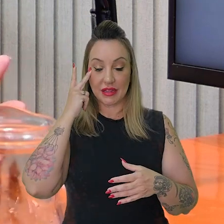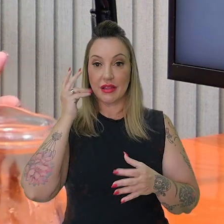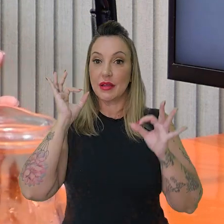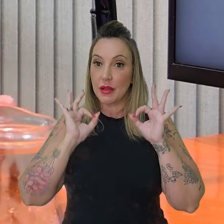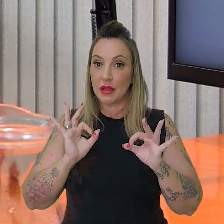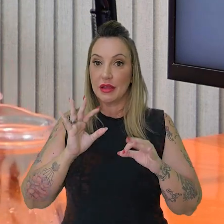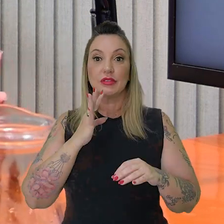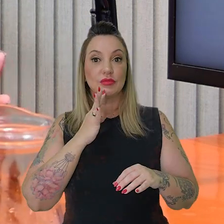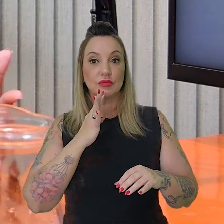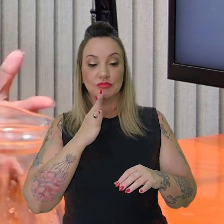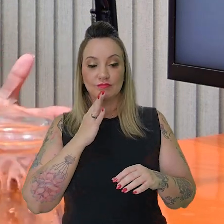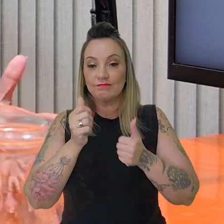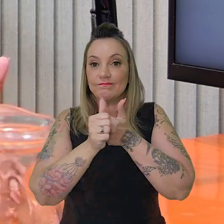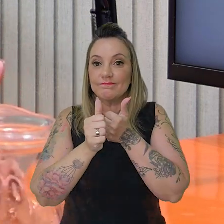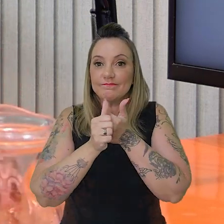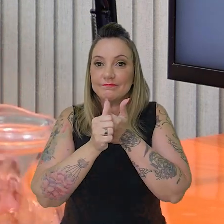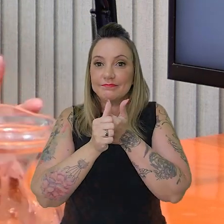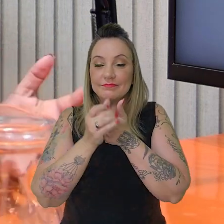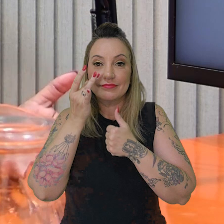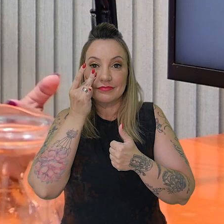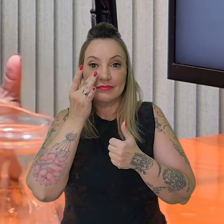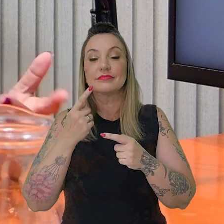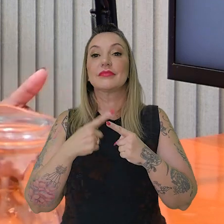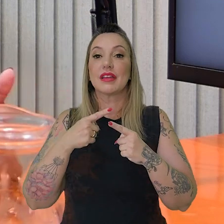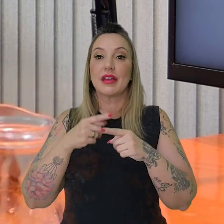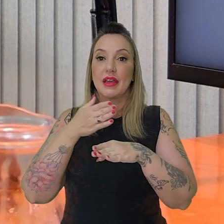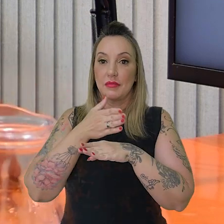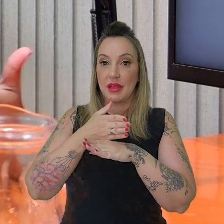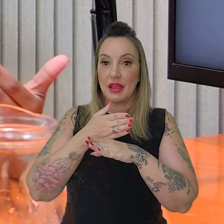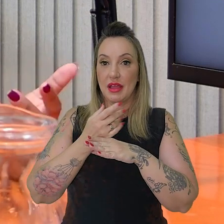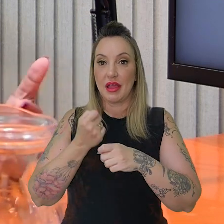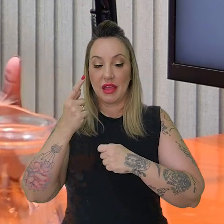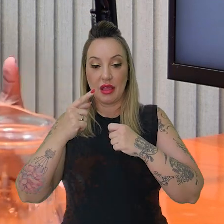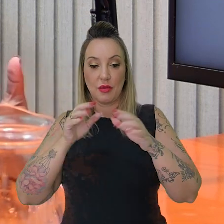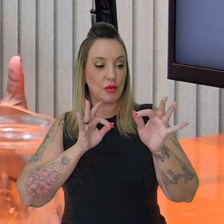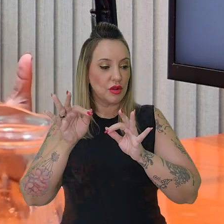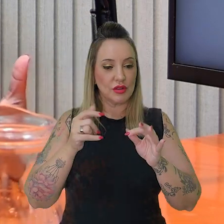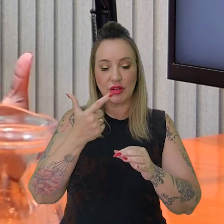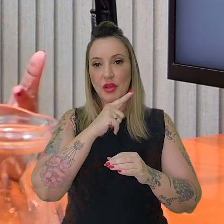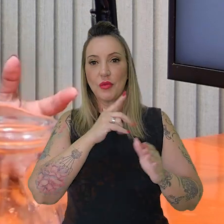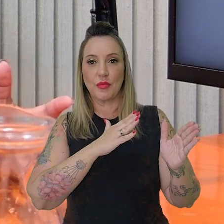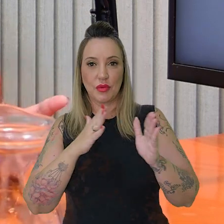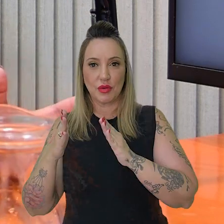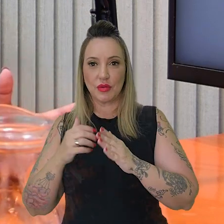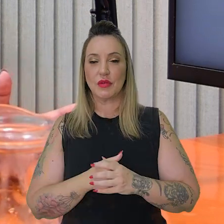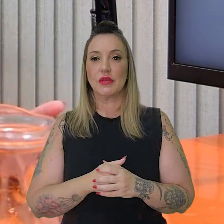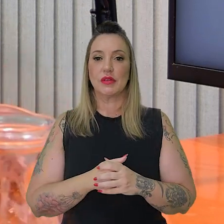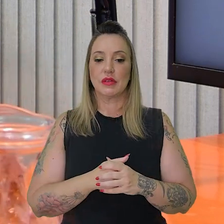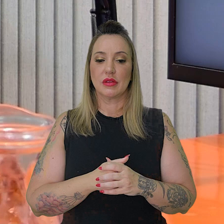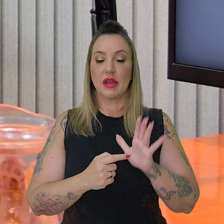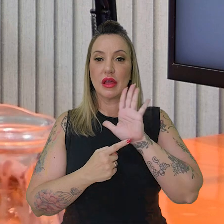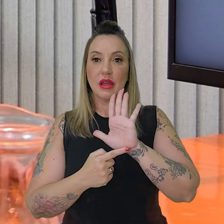fato eu fui conheci assim de pertinho porque a gente participava de algum projeto ou outro produção de e